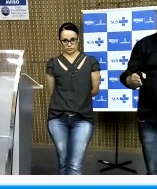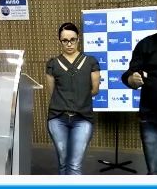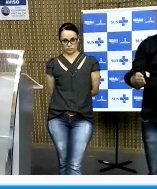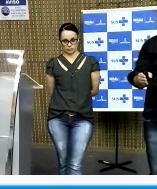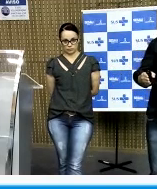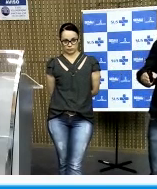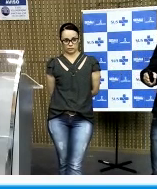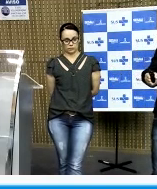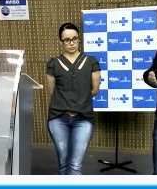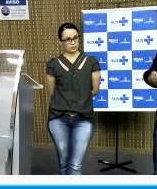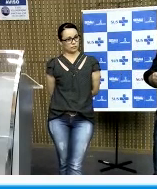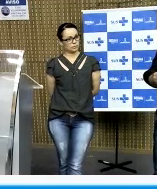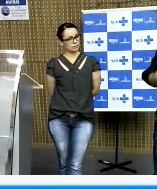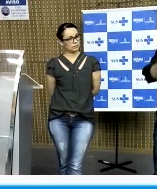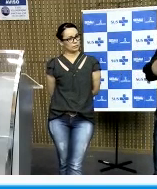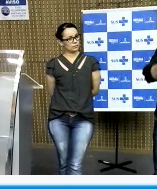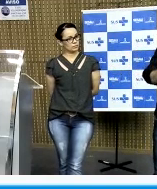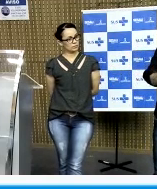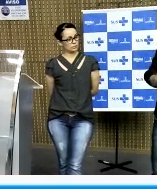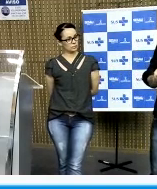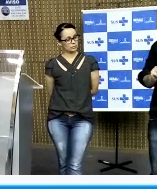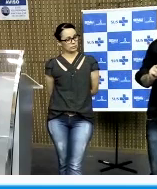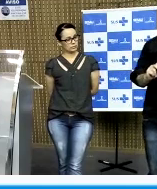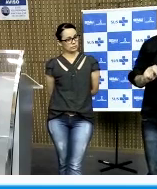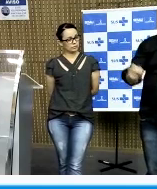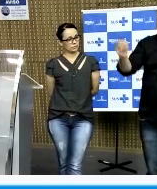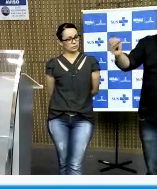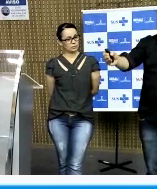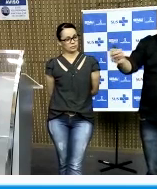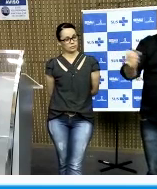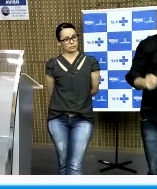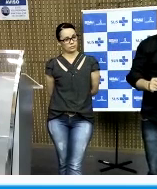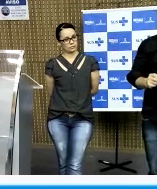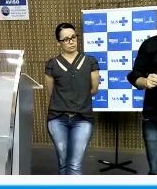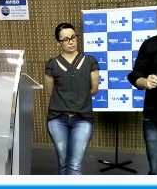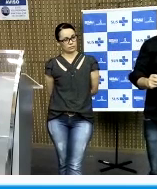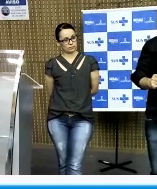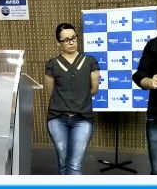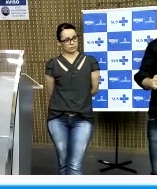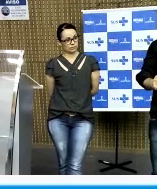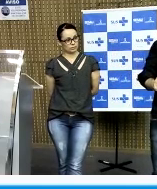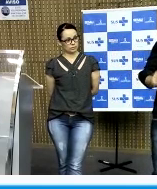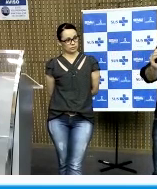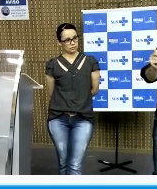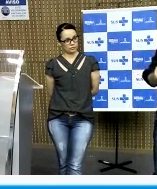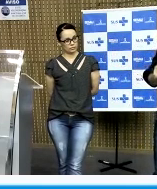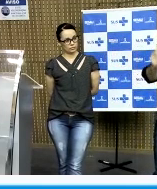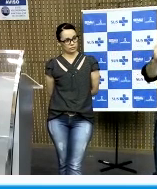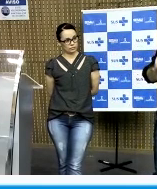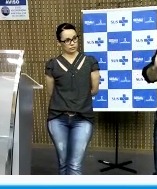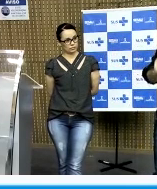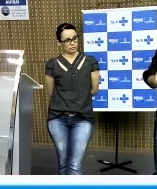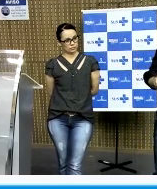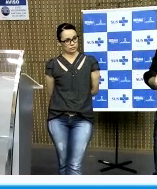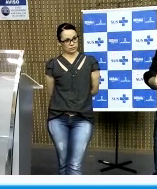dos 3% no segundo quadrimestre de 2020, chegando a 43% no último